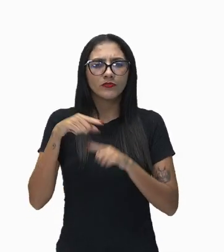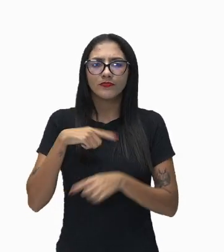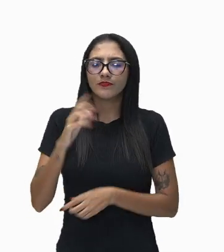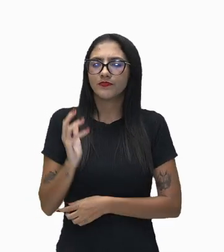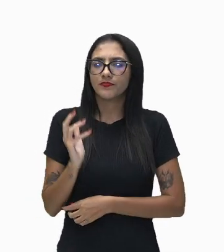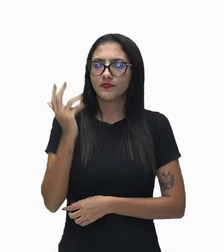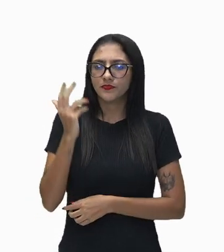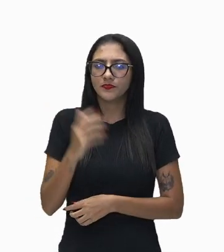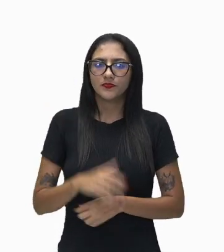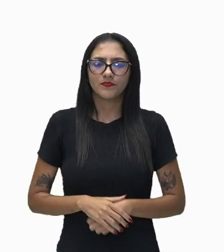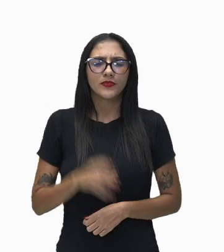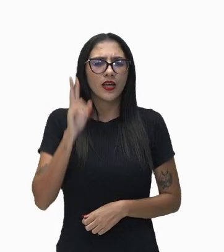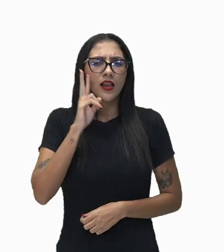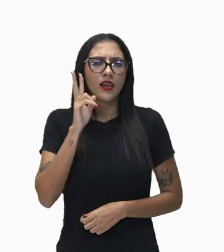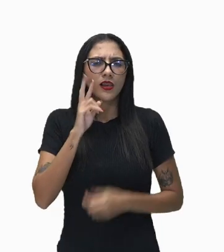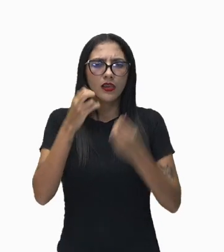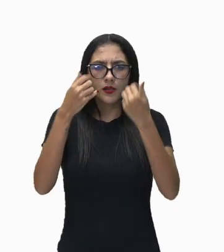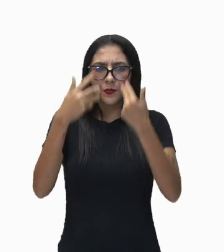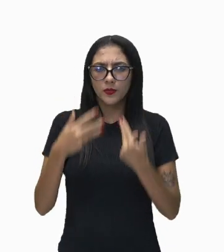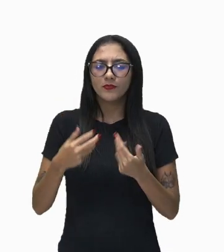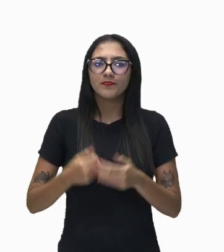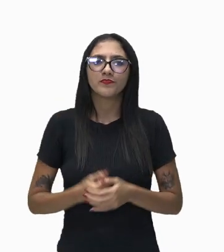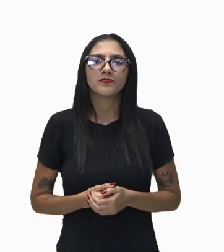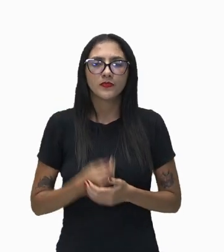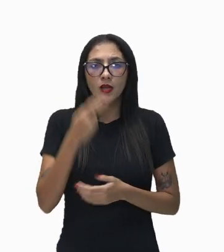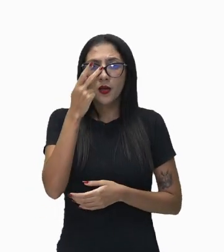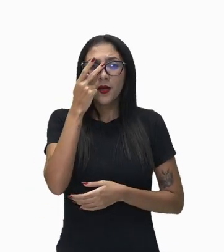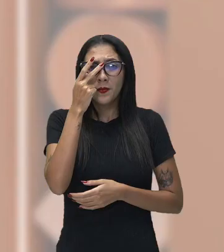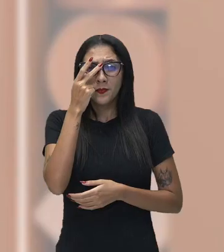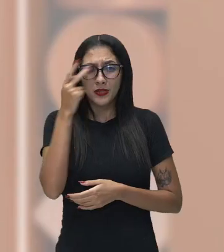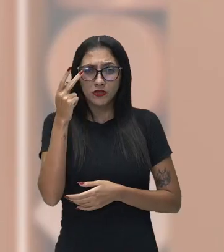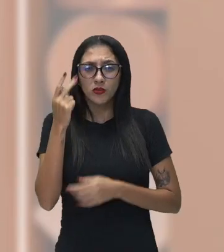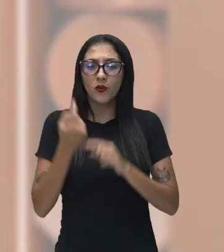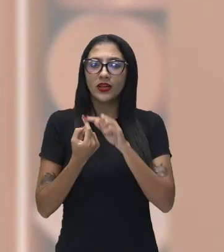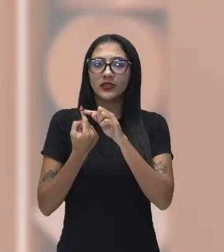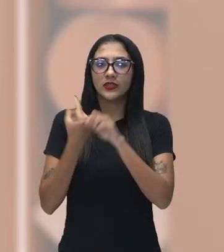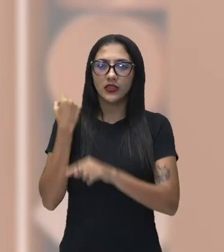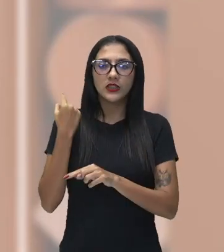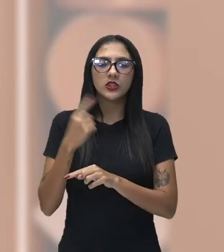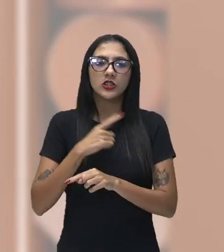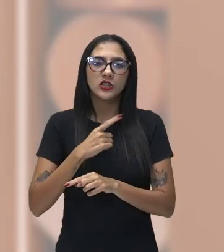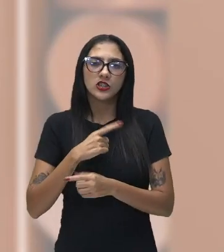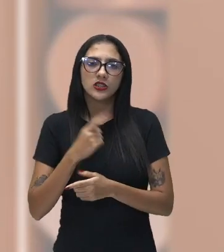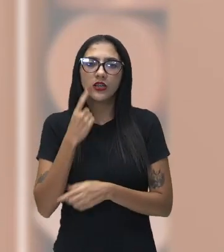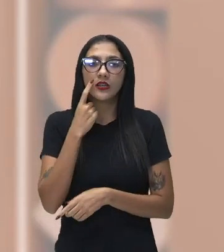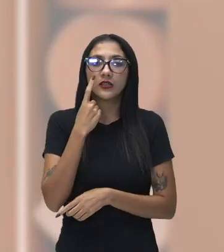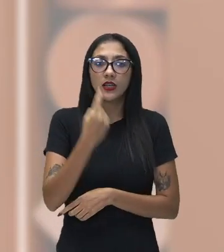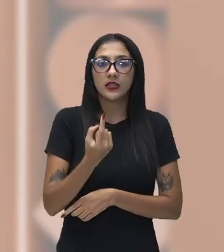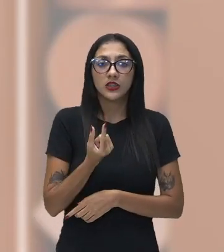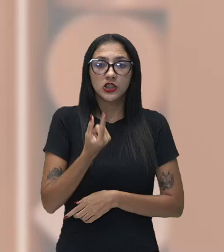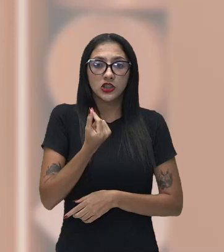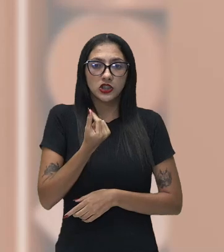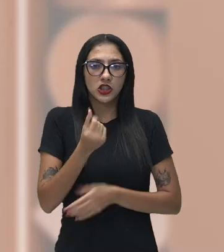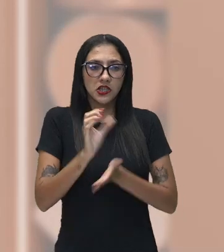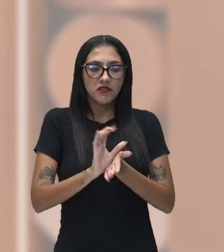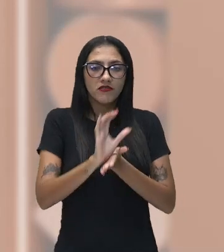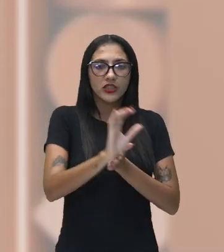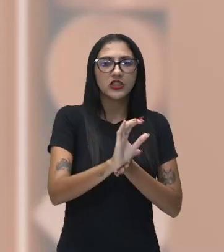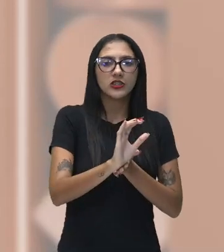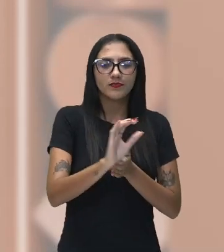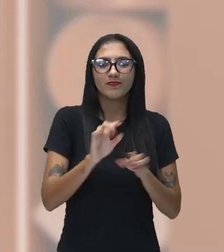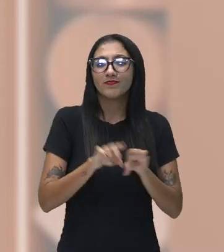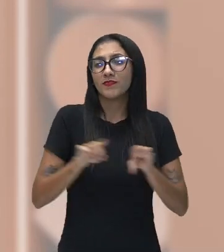para vocês, muita gente que investia lucrava, as indústrias estavam lucrando, mas o salário do trabalhador, né,